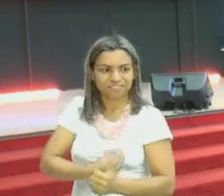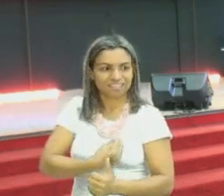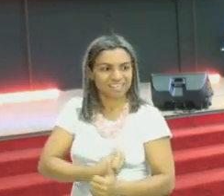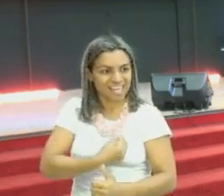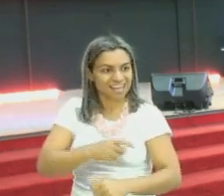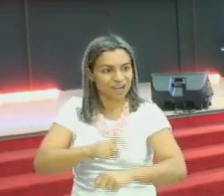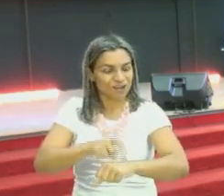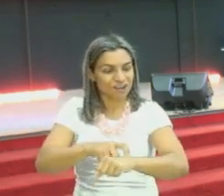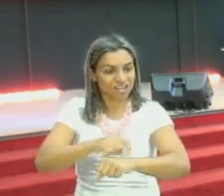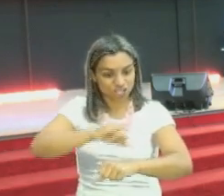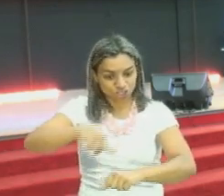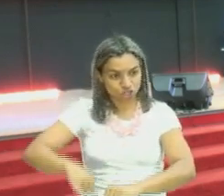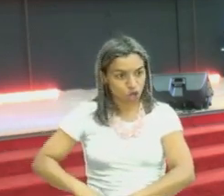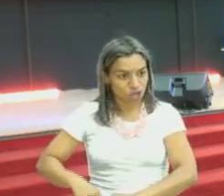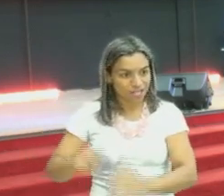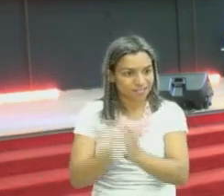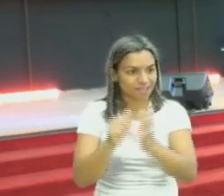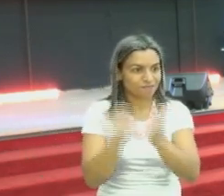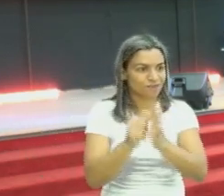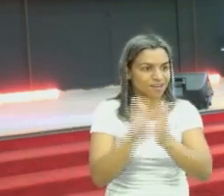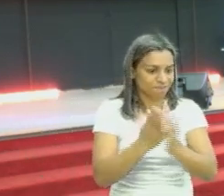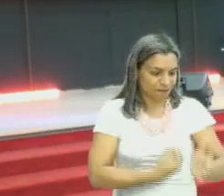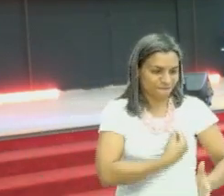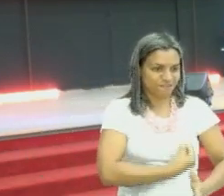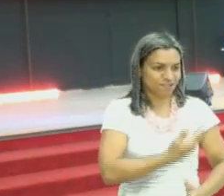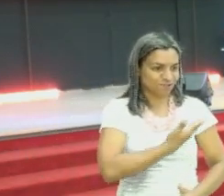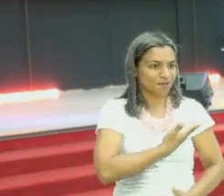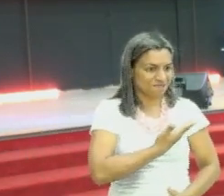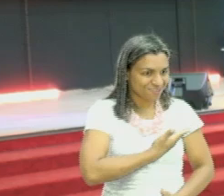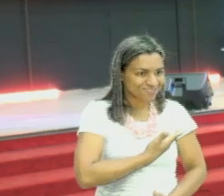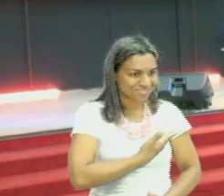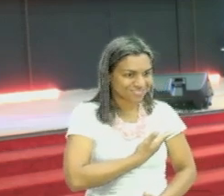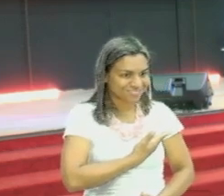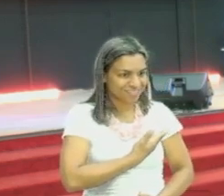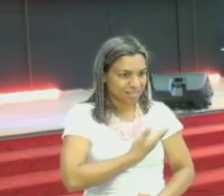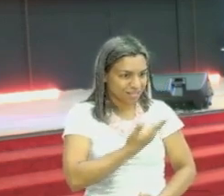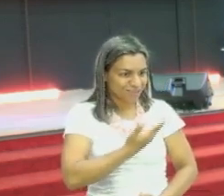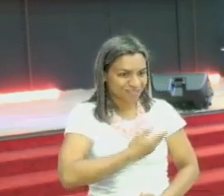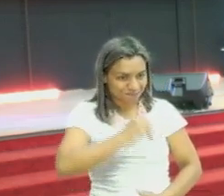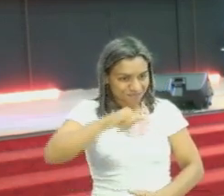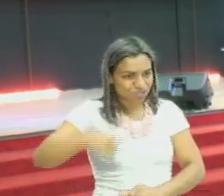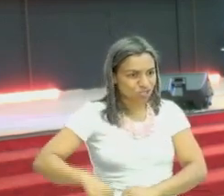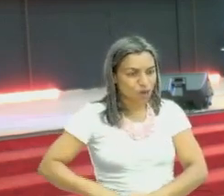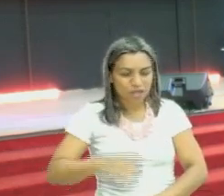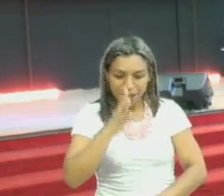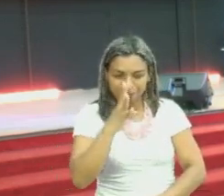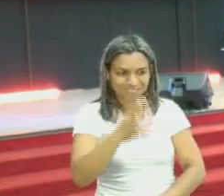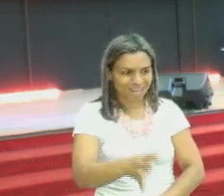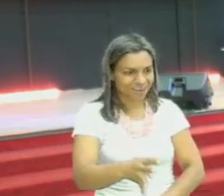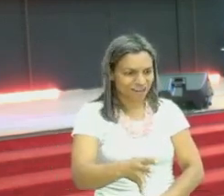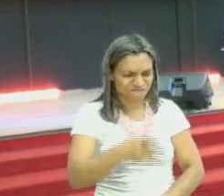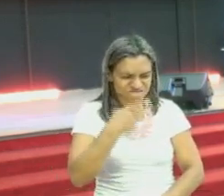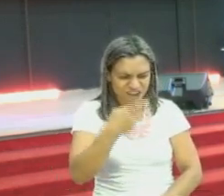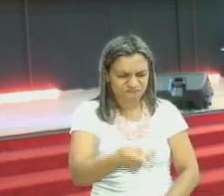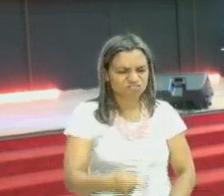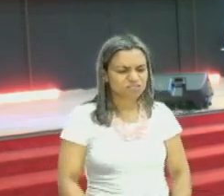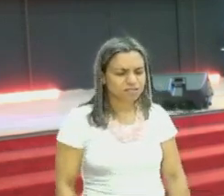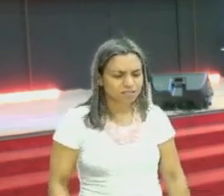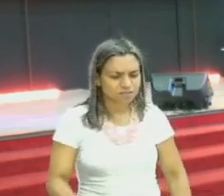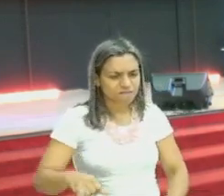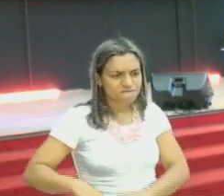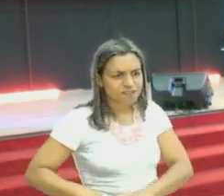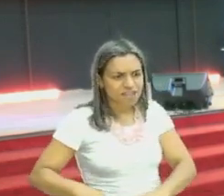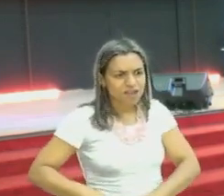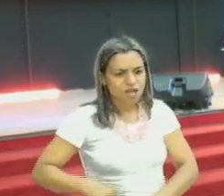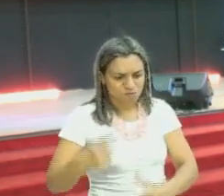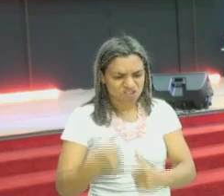amigos de Jó fizeram com ele? Os amigos de Jó o acusaram. Os amigos de Jó disseram: você está nessa situação porque